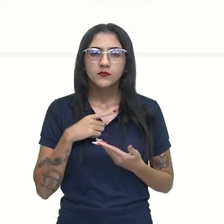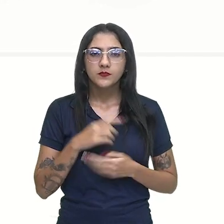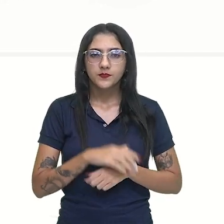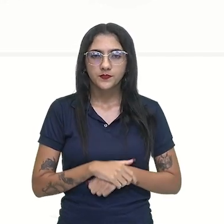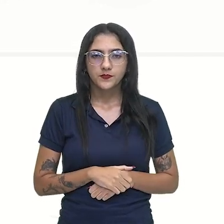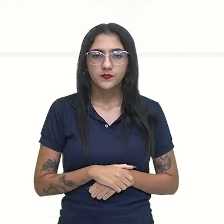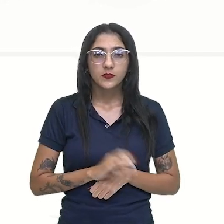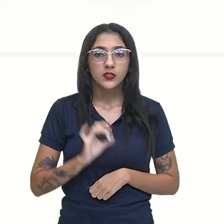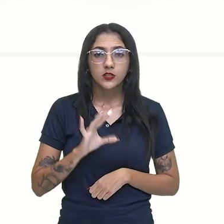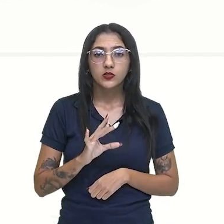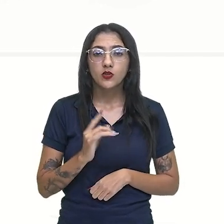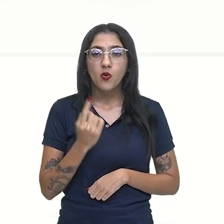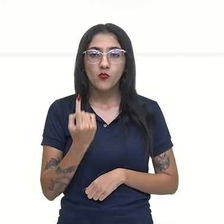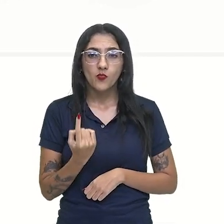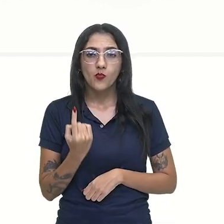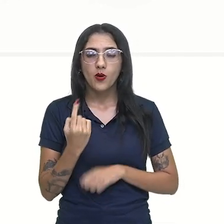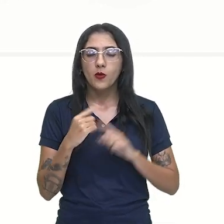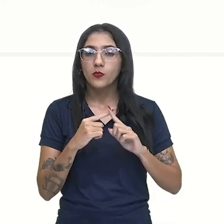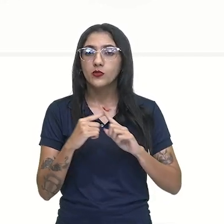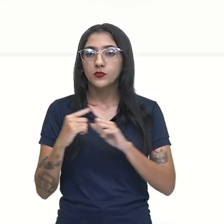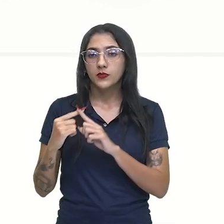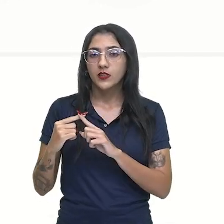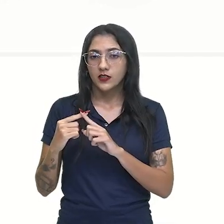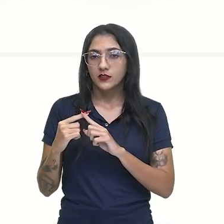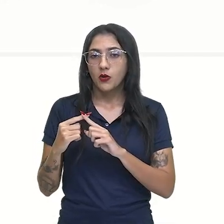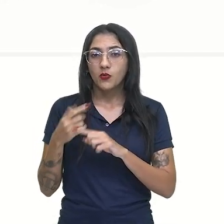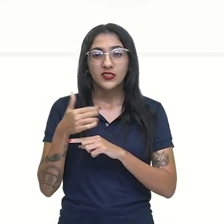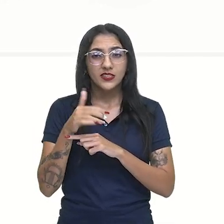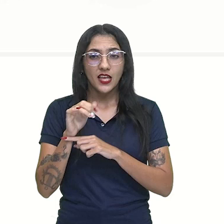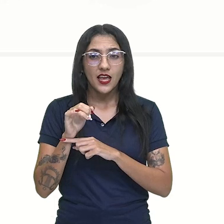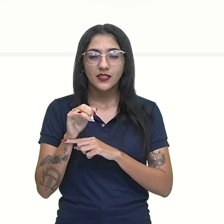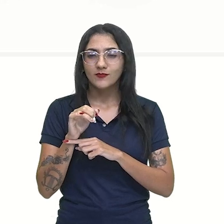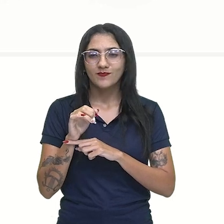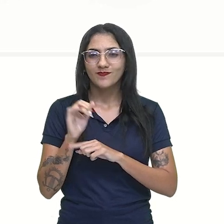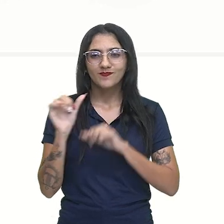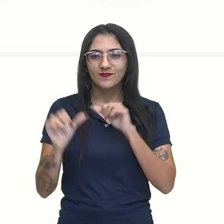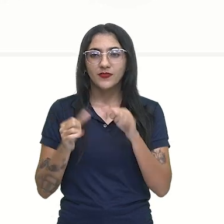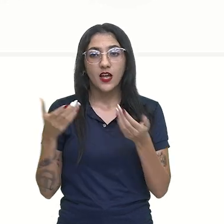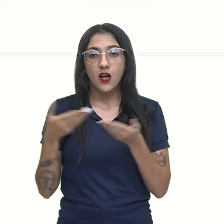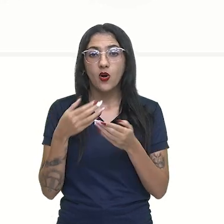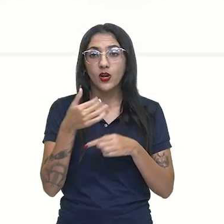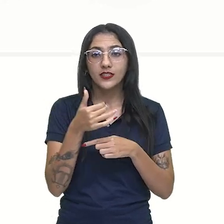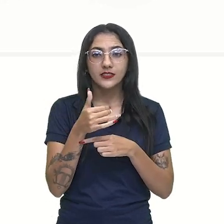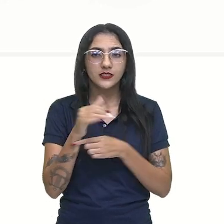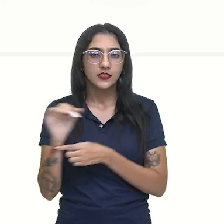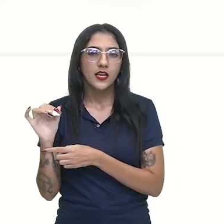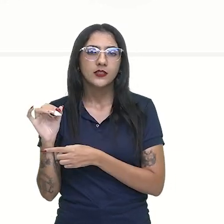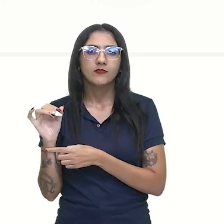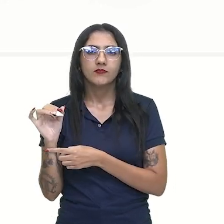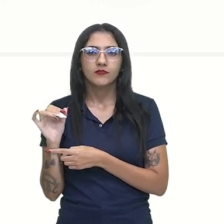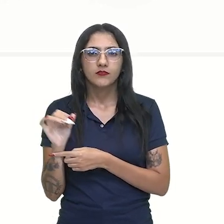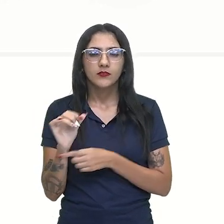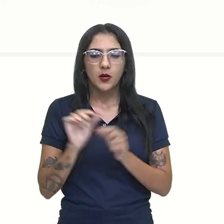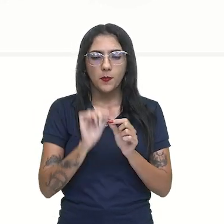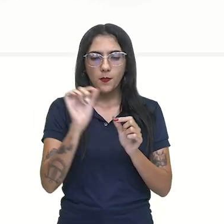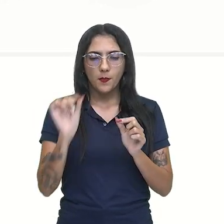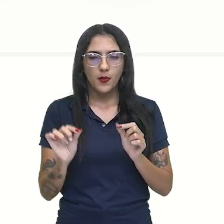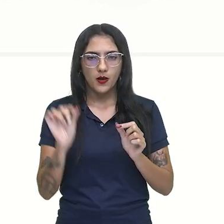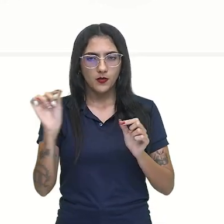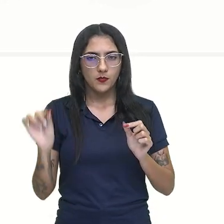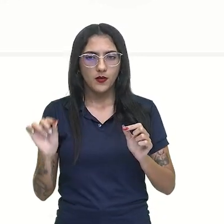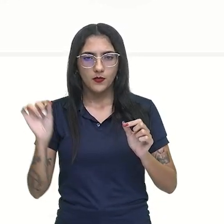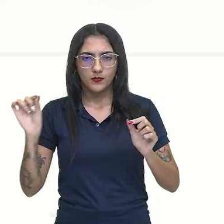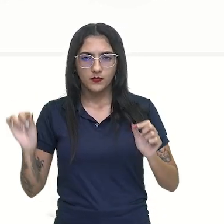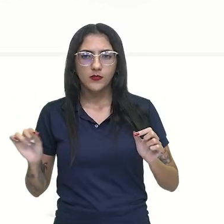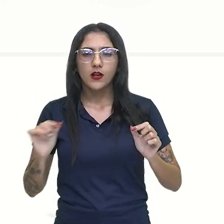uma multiplicação, só que em vez de 10, é 100 agora, tá? Cada casa, né, que